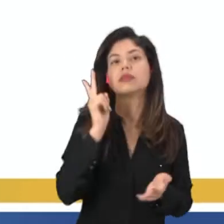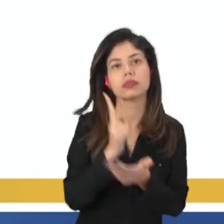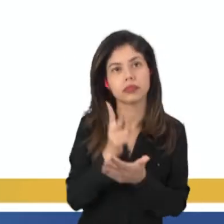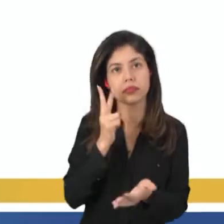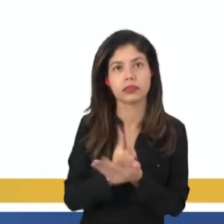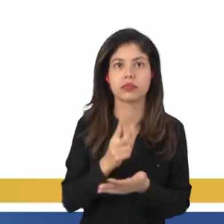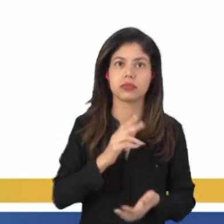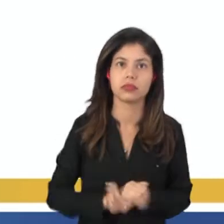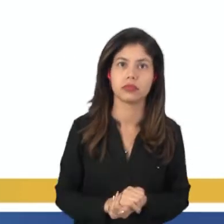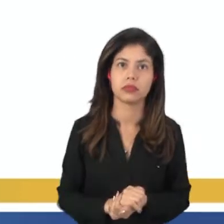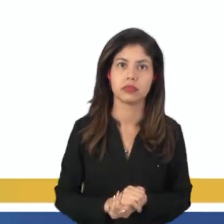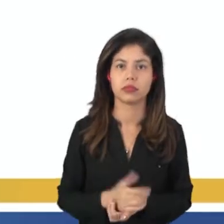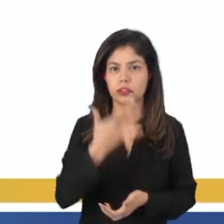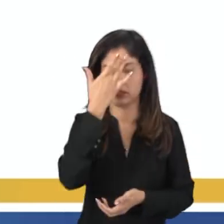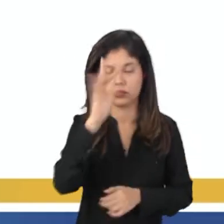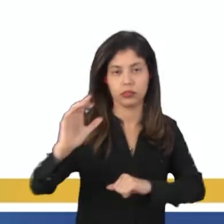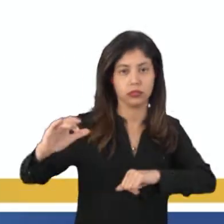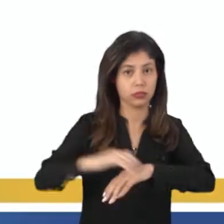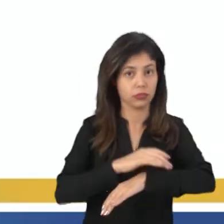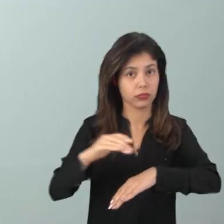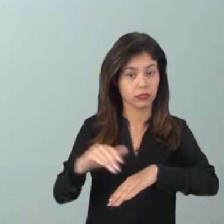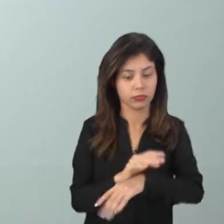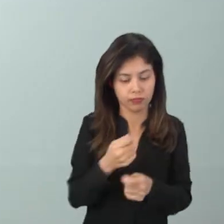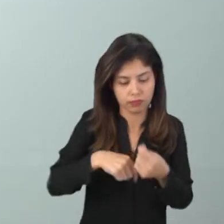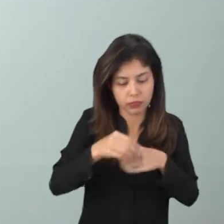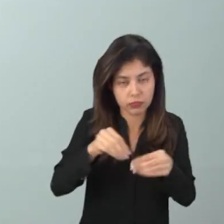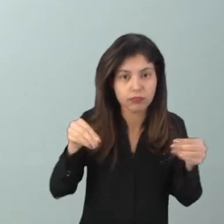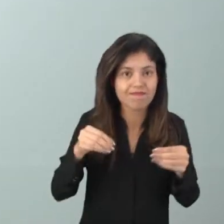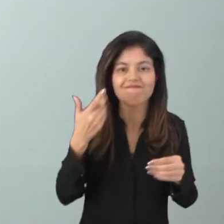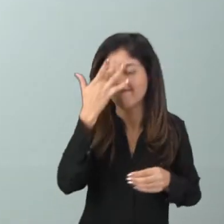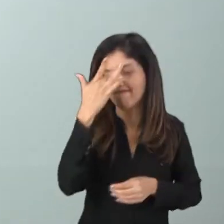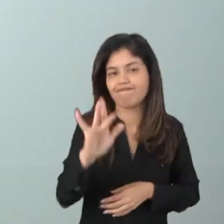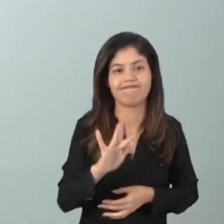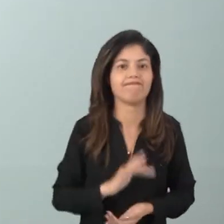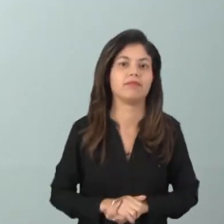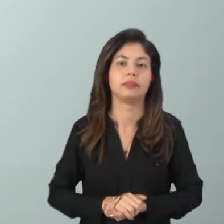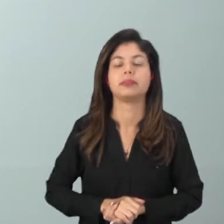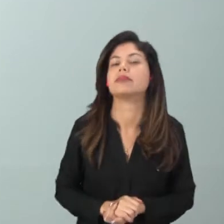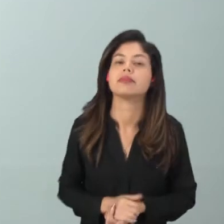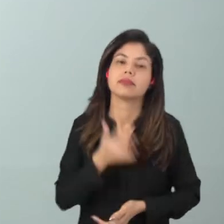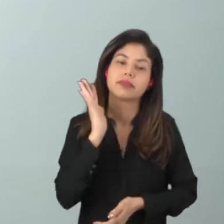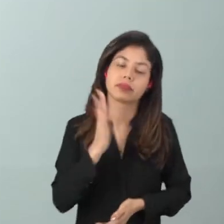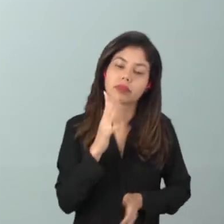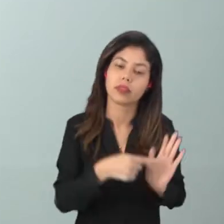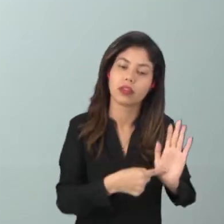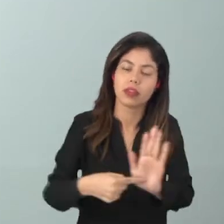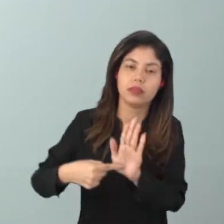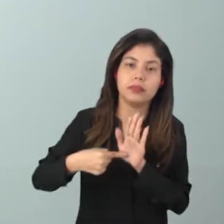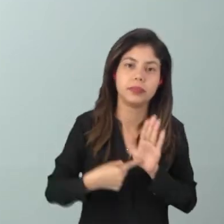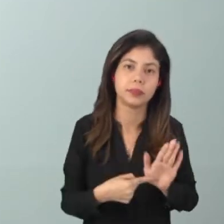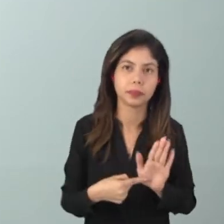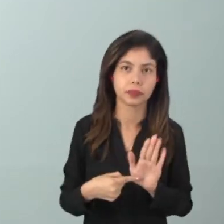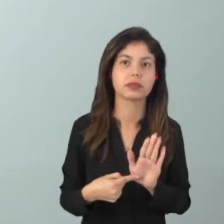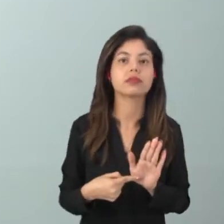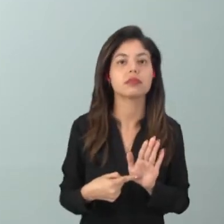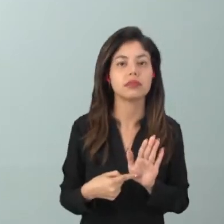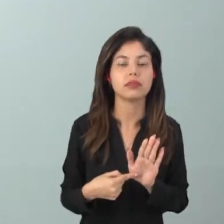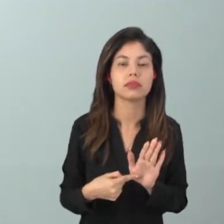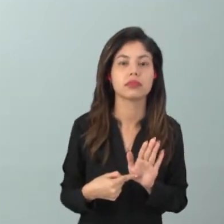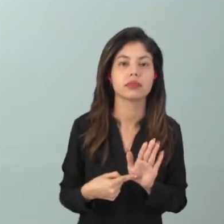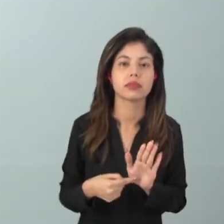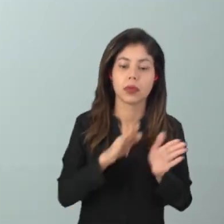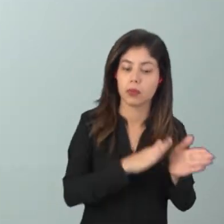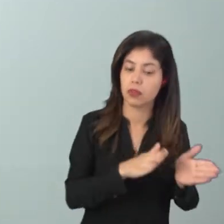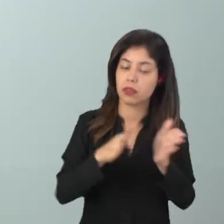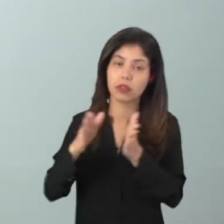crianças não sabe amarrar o seu próprio tênis. Então isso já mostra uma discrepância. Por